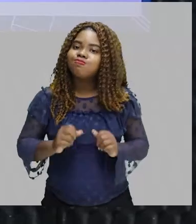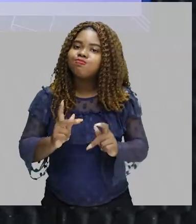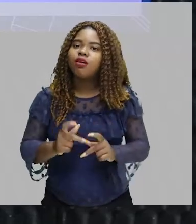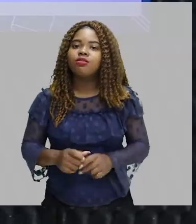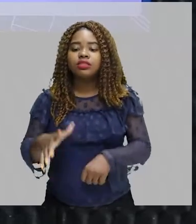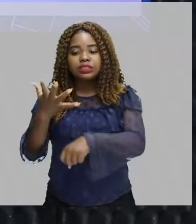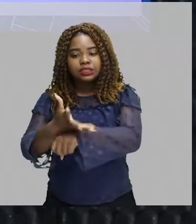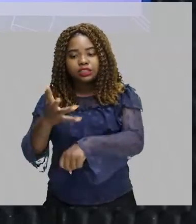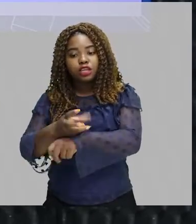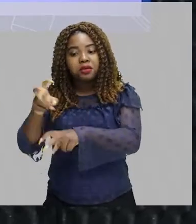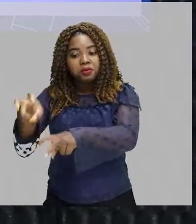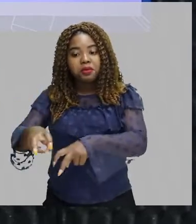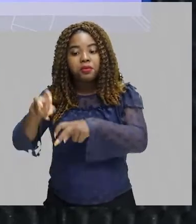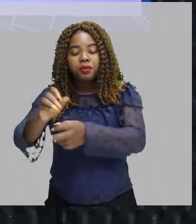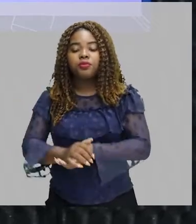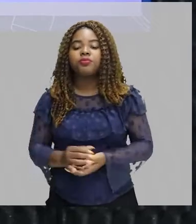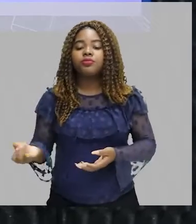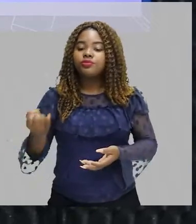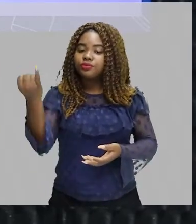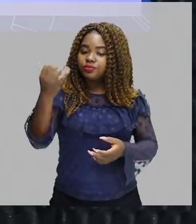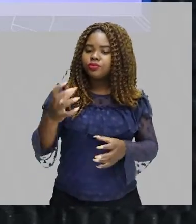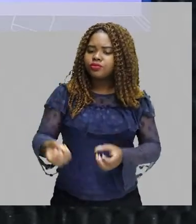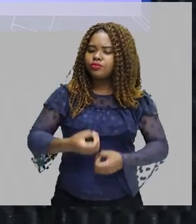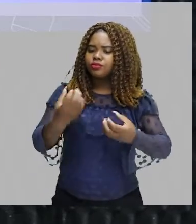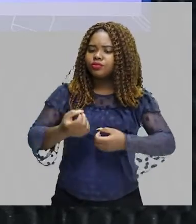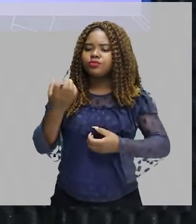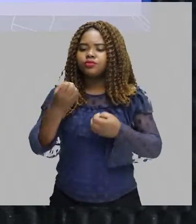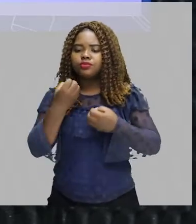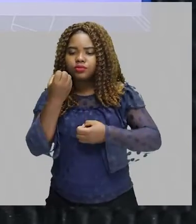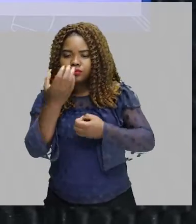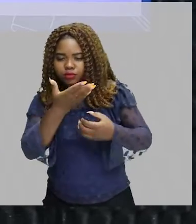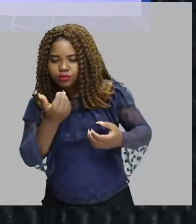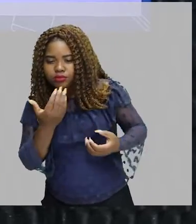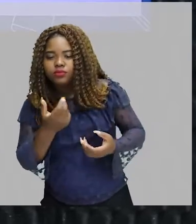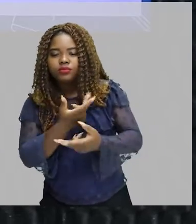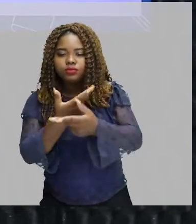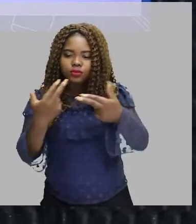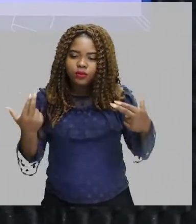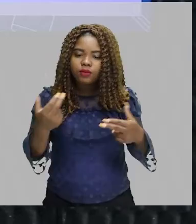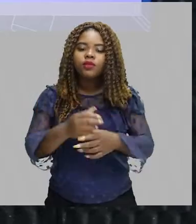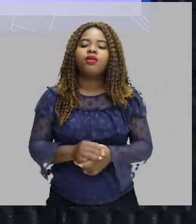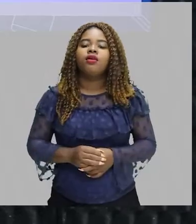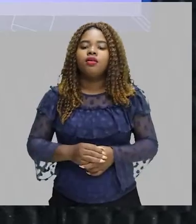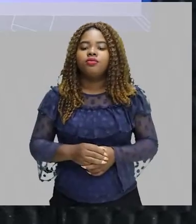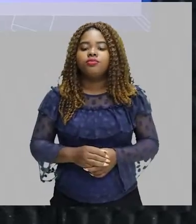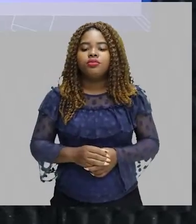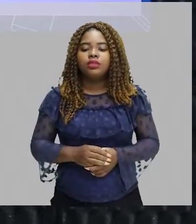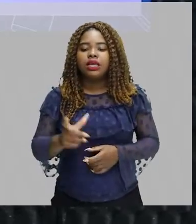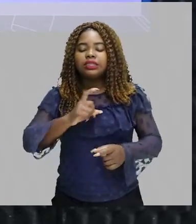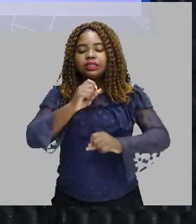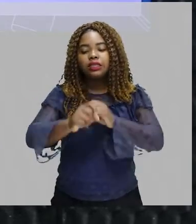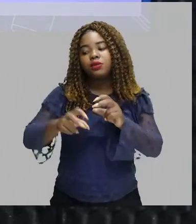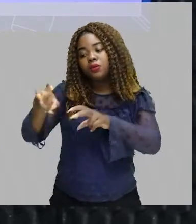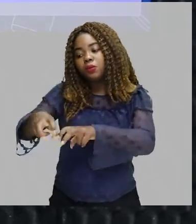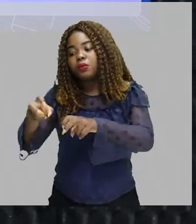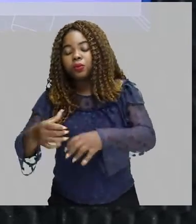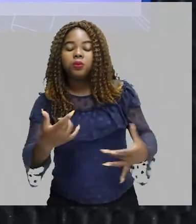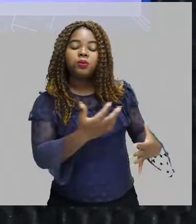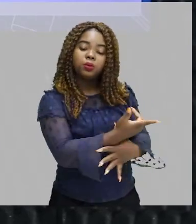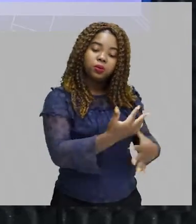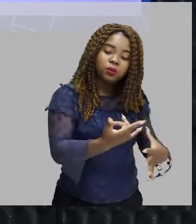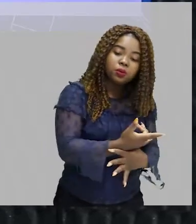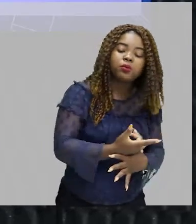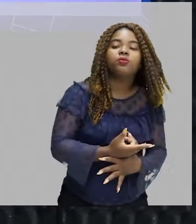agrícolas. Então, a primeira importância é a produção de alimentos para o interno, mercado interno, e aí tanto o rural quanto o urbano, mas também para